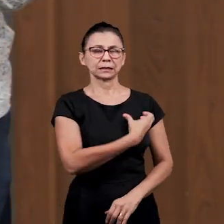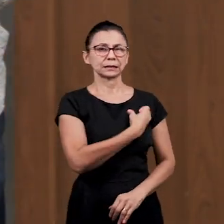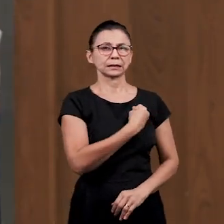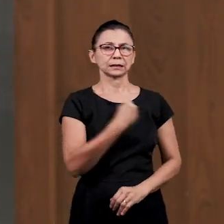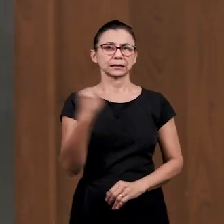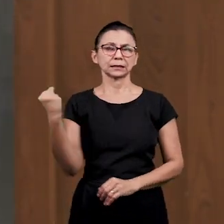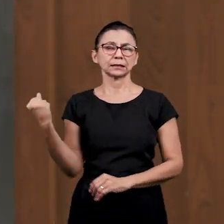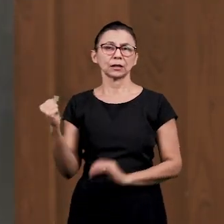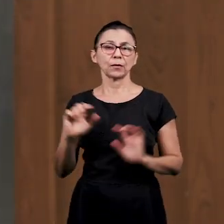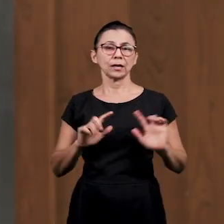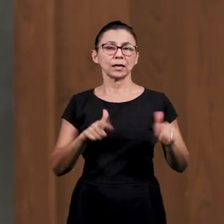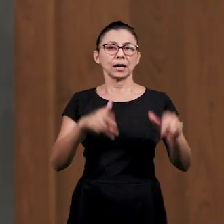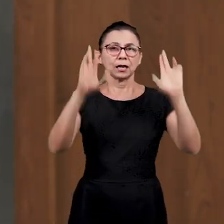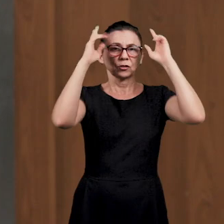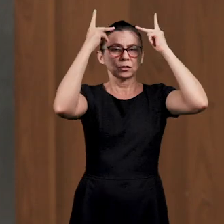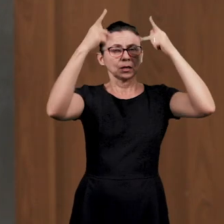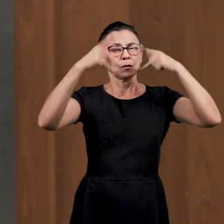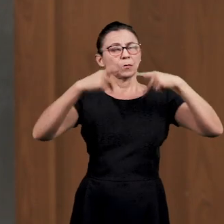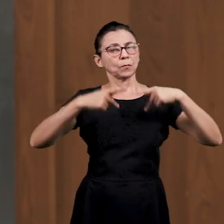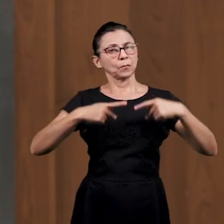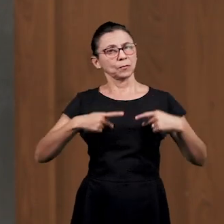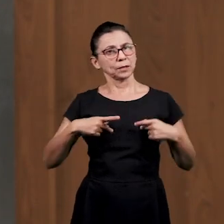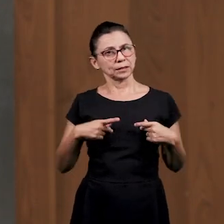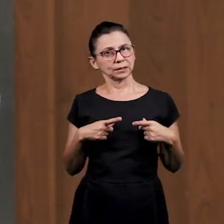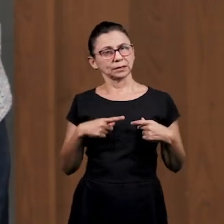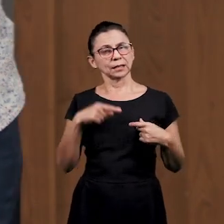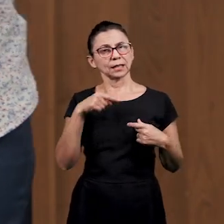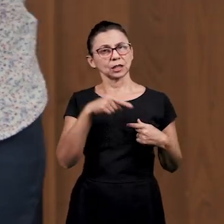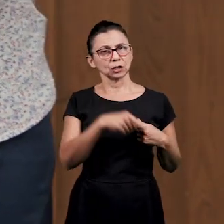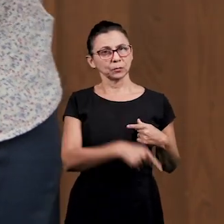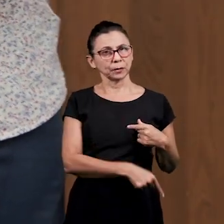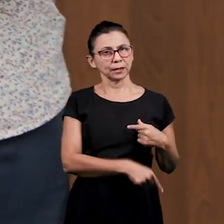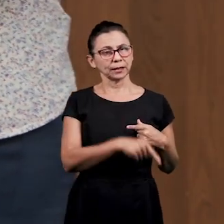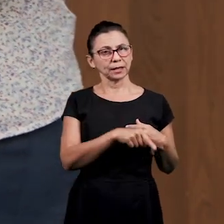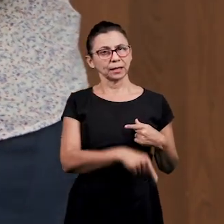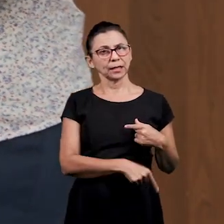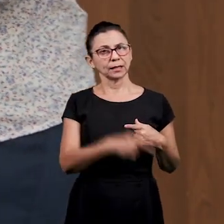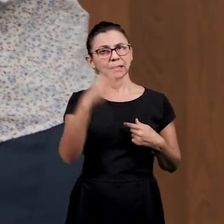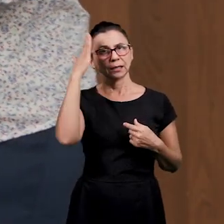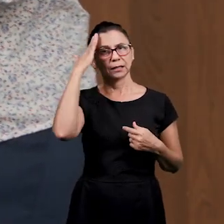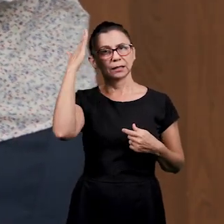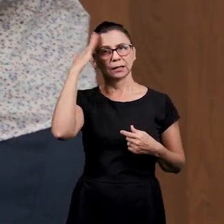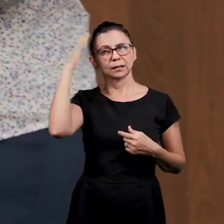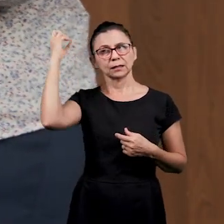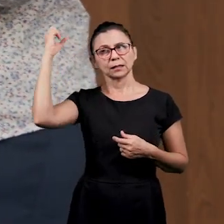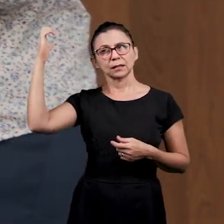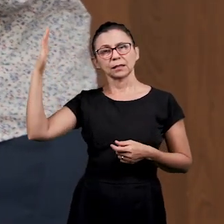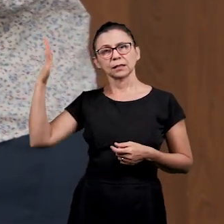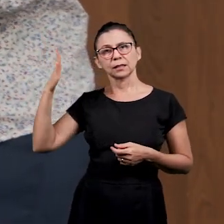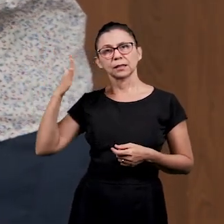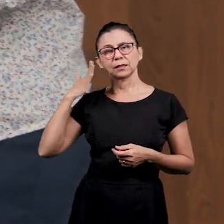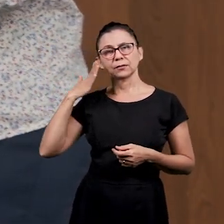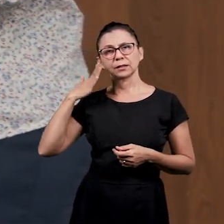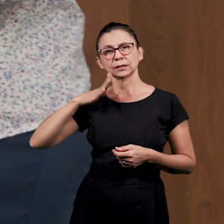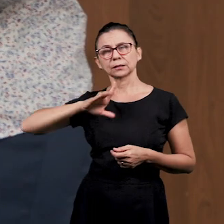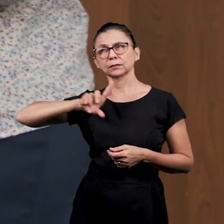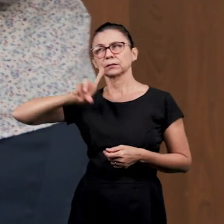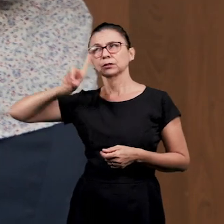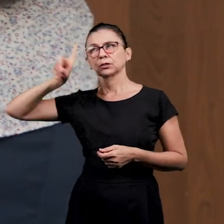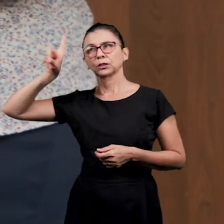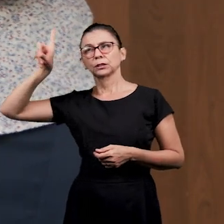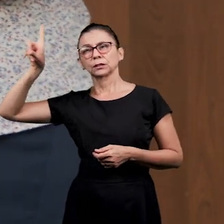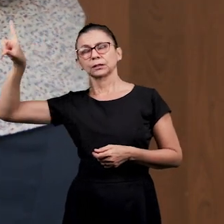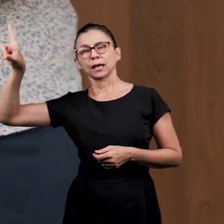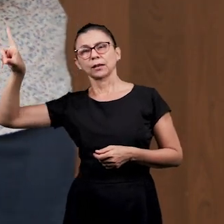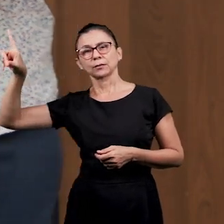a sair dos limites da obra criadora e alcançar a revelação, uma nova